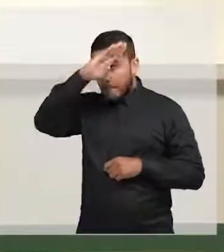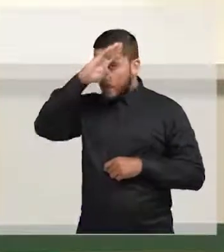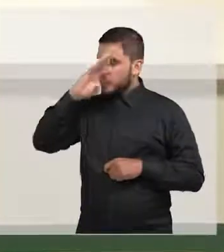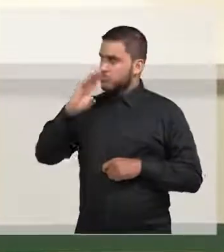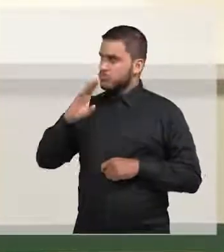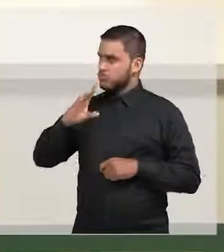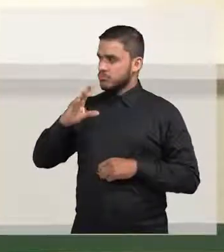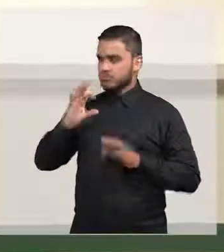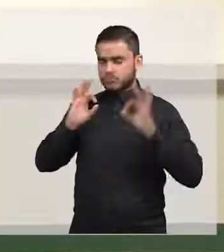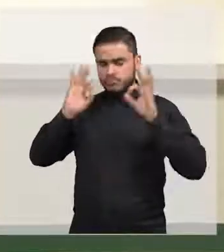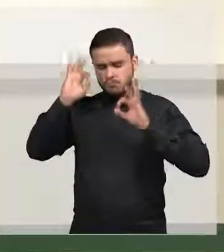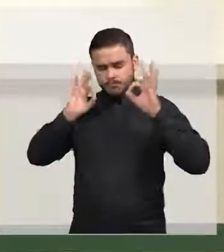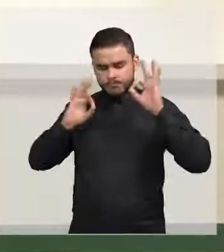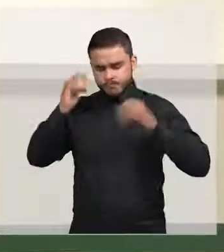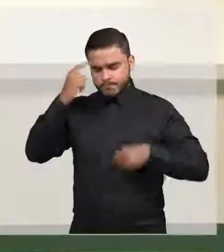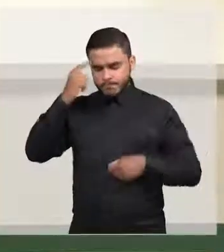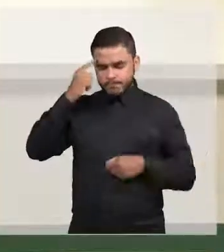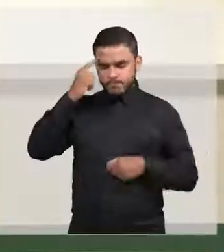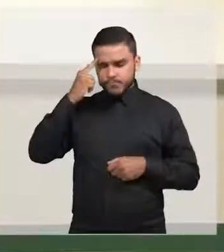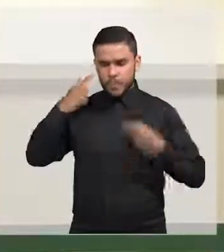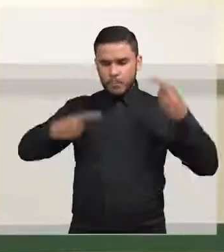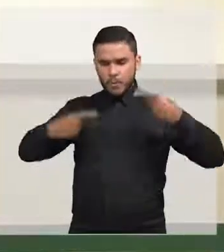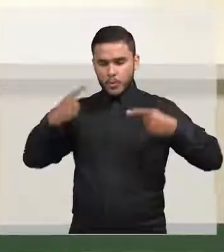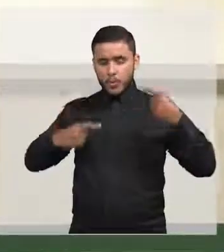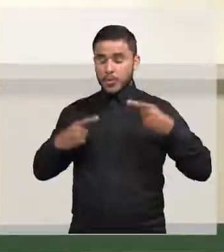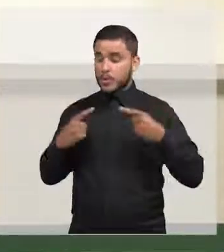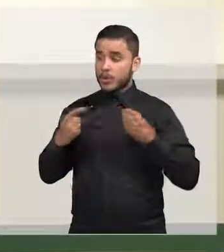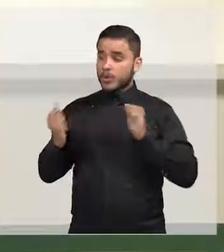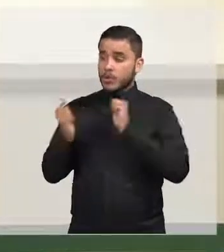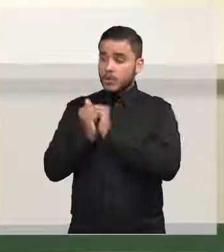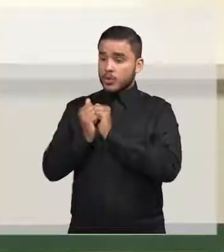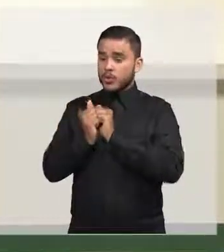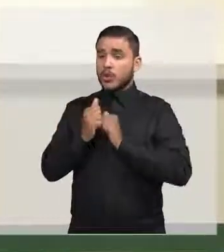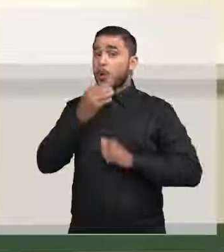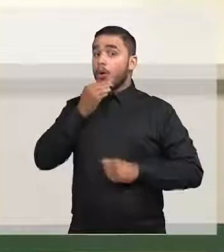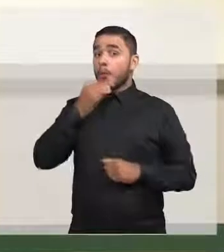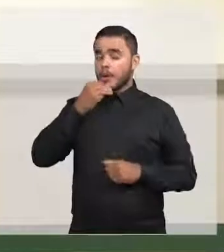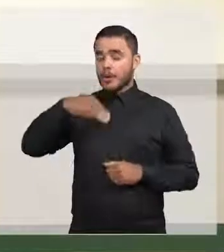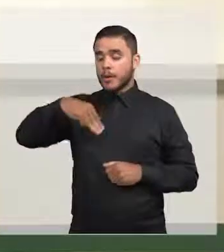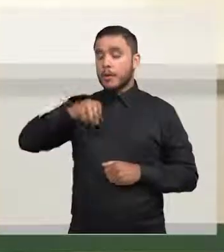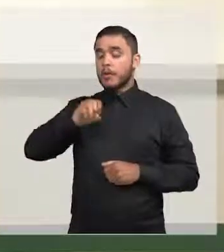Já foram escolhidos. Então, no meio dos 22, já tem está. alguém... Ele é o 23º. Não, eu estou